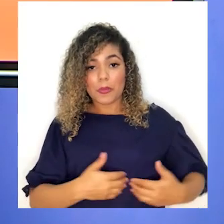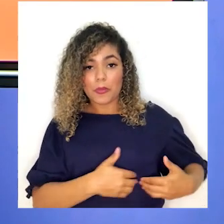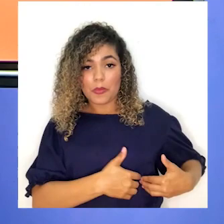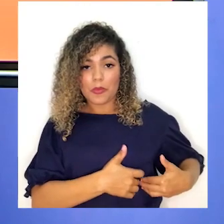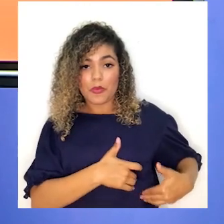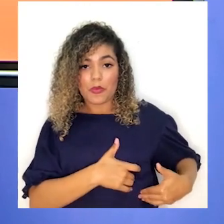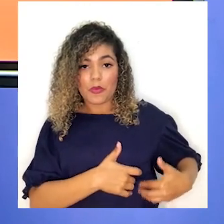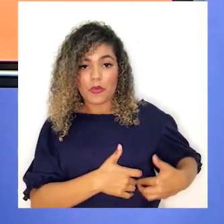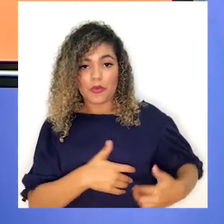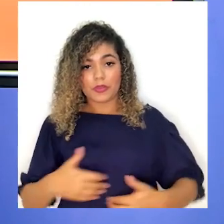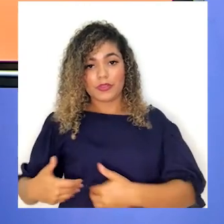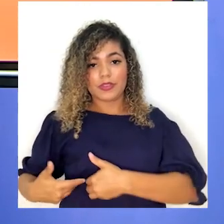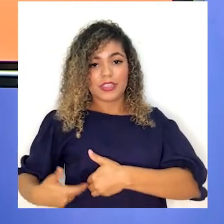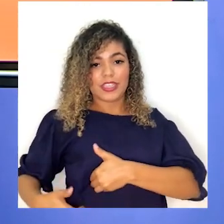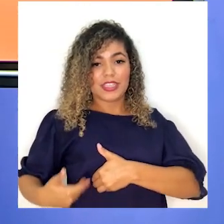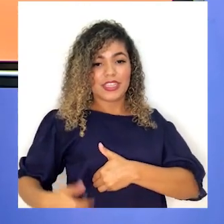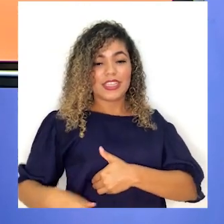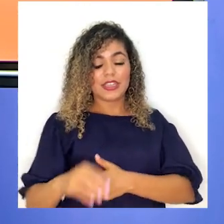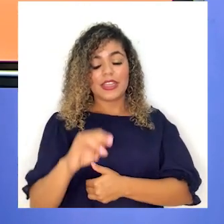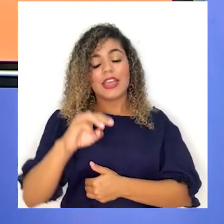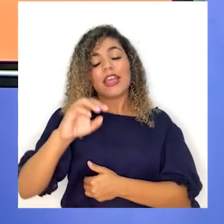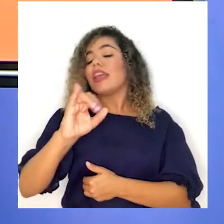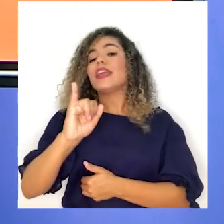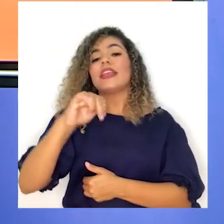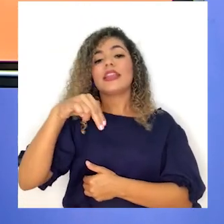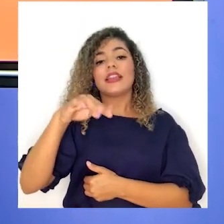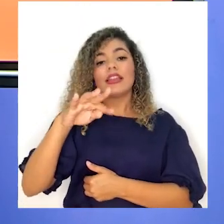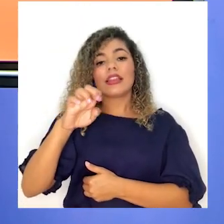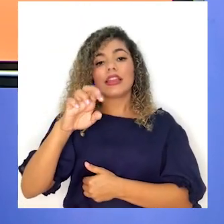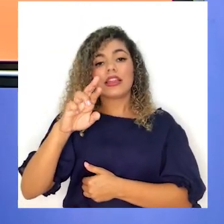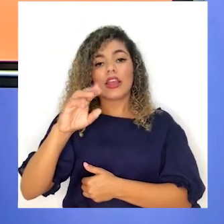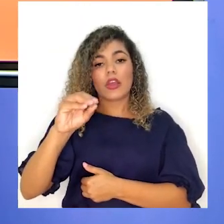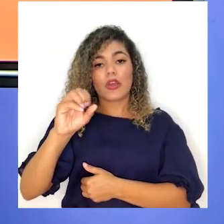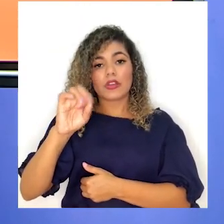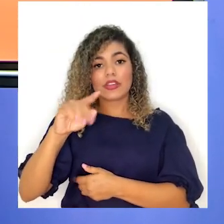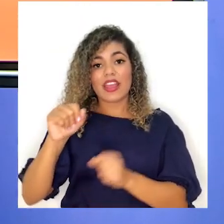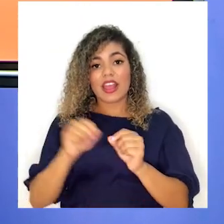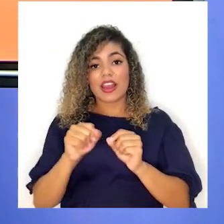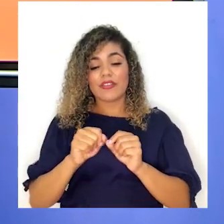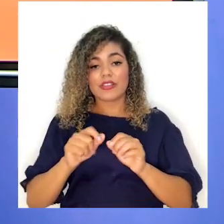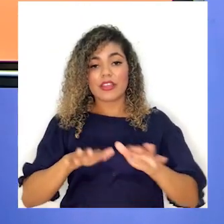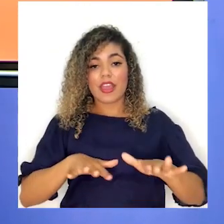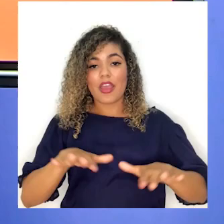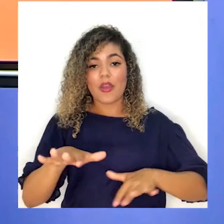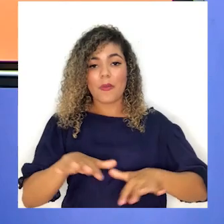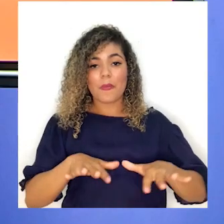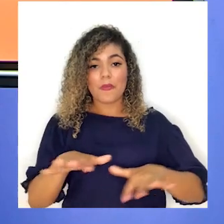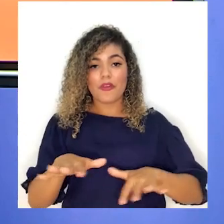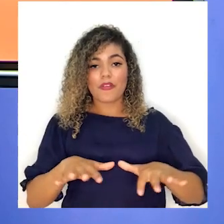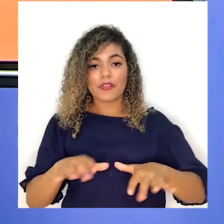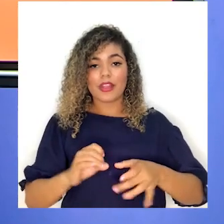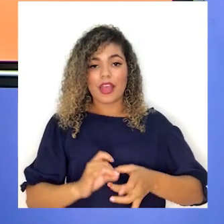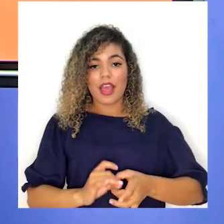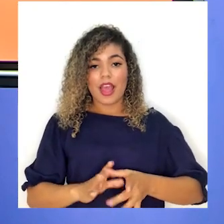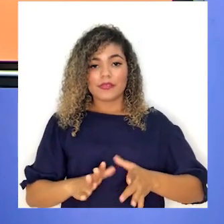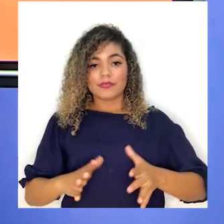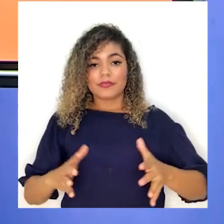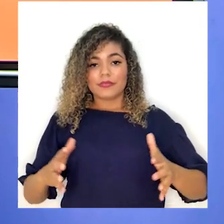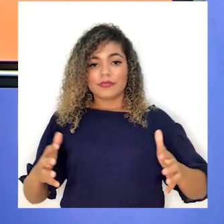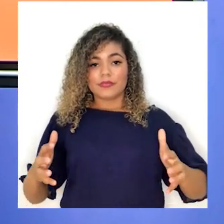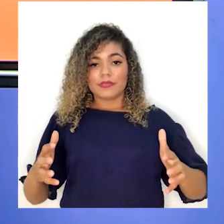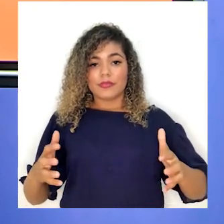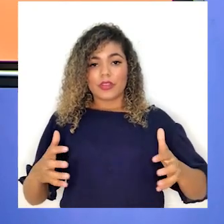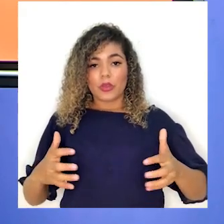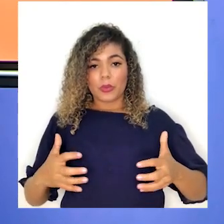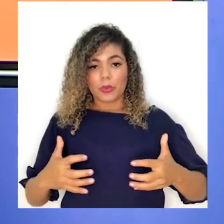intercostais. Eles vão fazer a sua movimentação expandindo e depois reduzindo